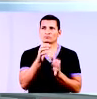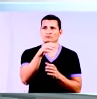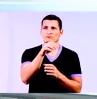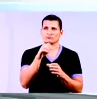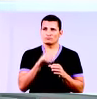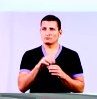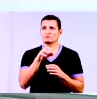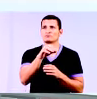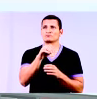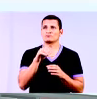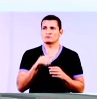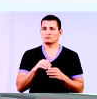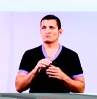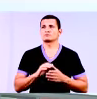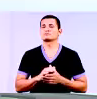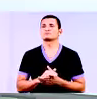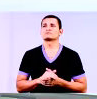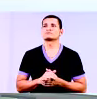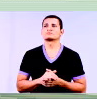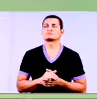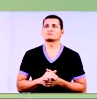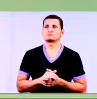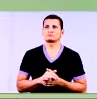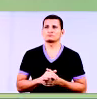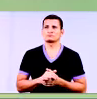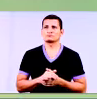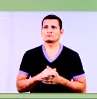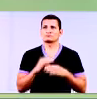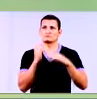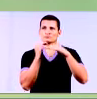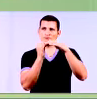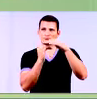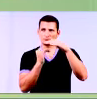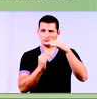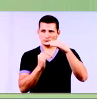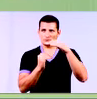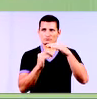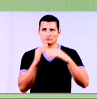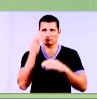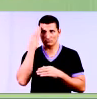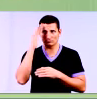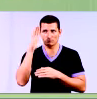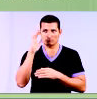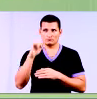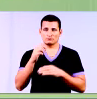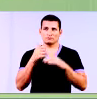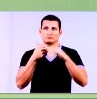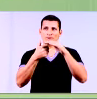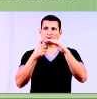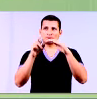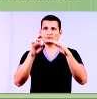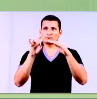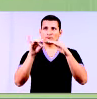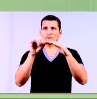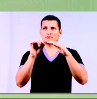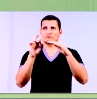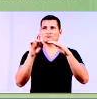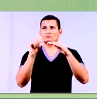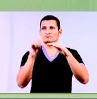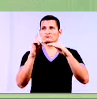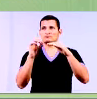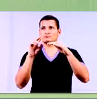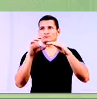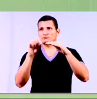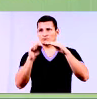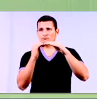hora para buscar informação lá na memória cache. Então, em termos de hierarquia, principal é são os registradores, memórias registradoras, porque ela está